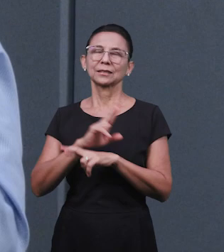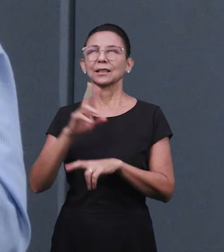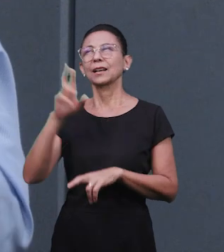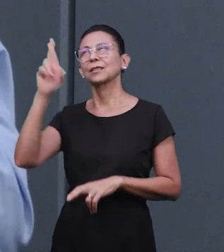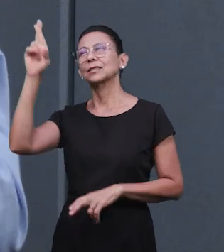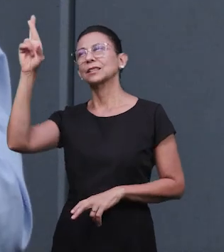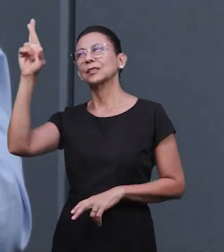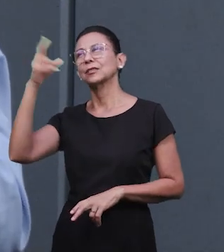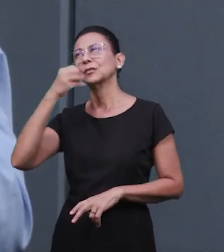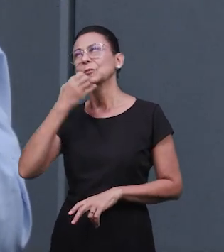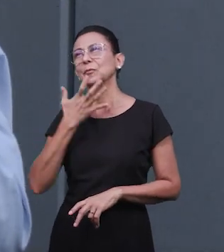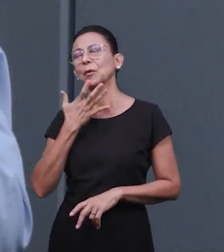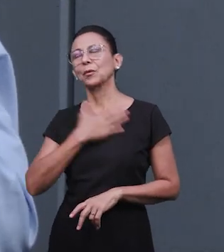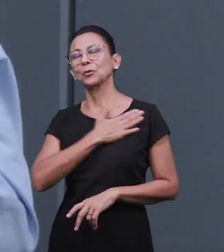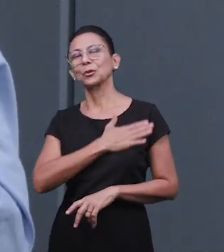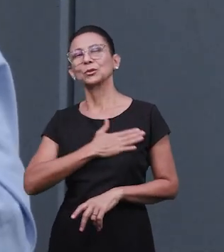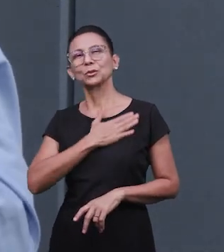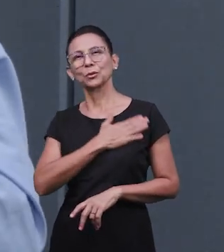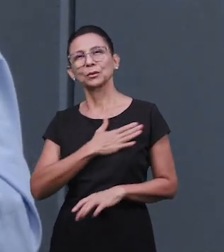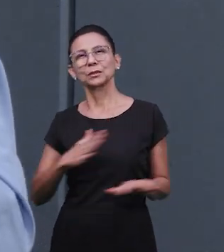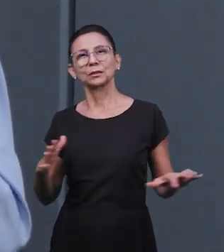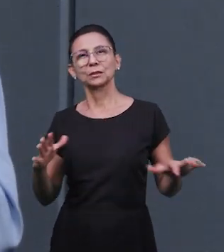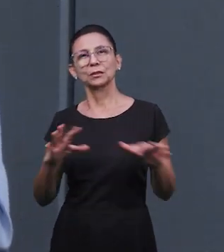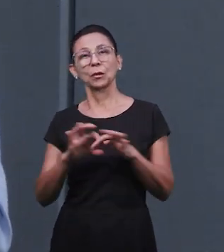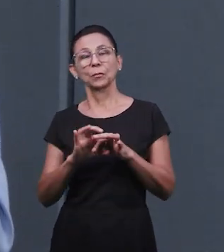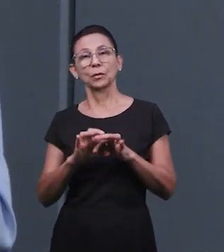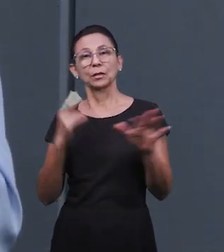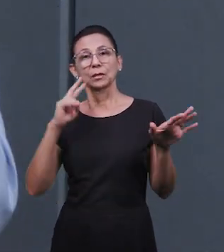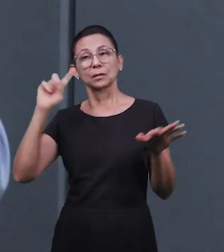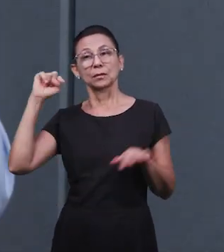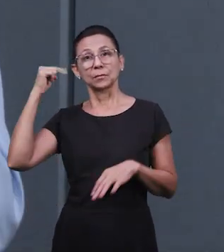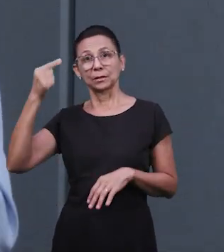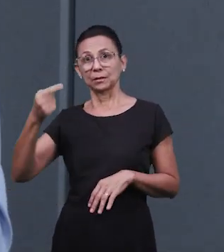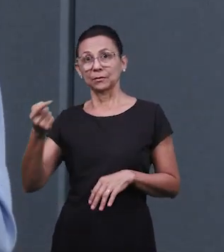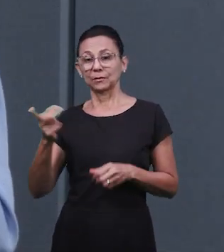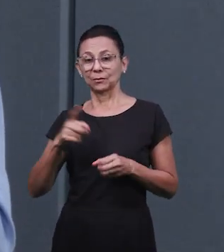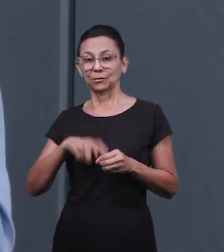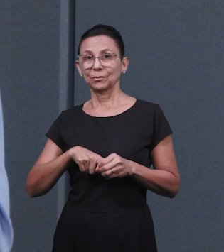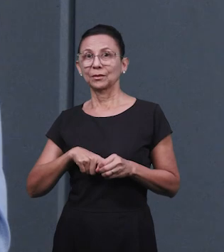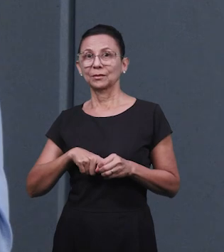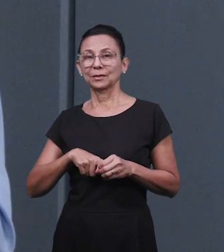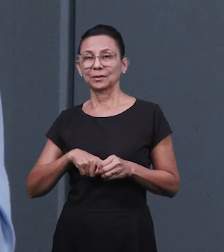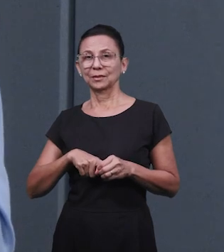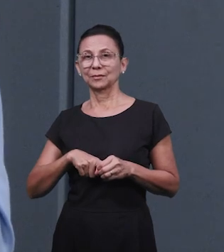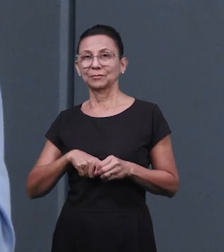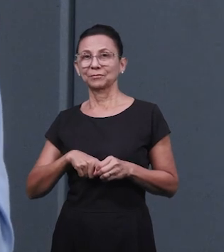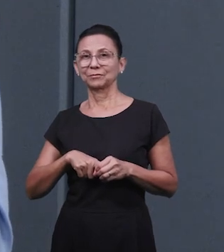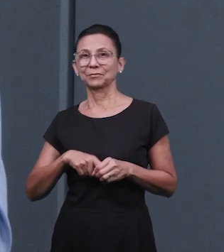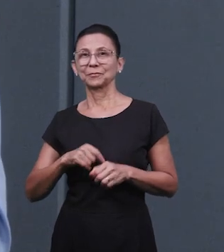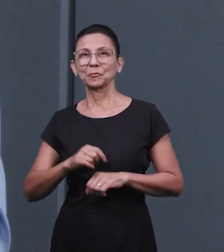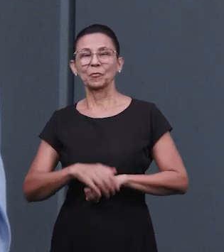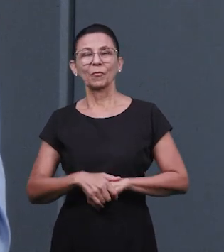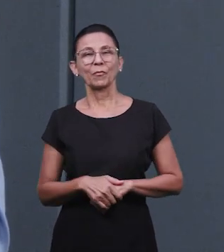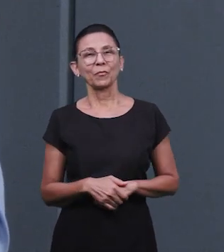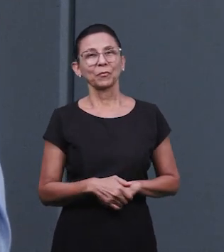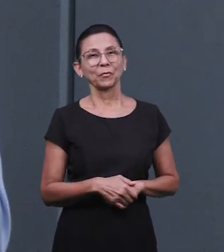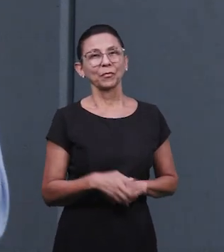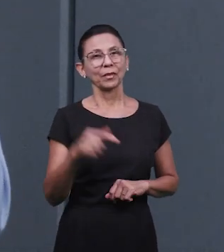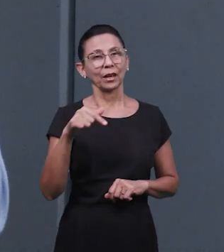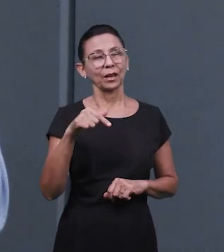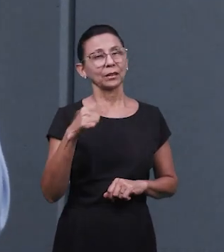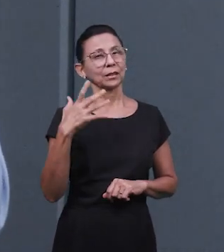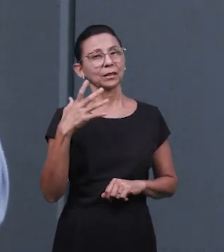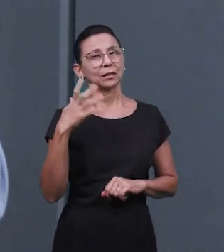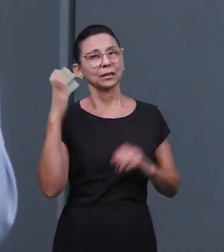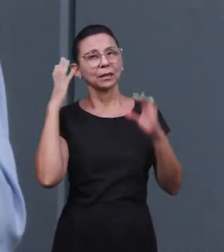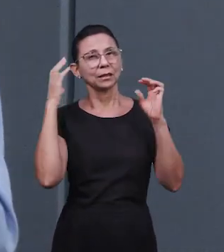Senhor, um tema tão bom, tão agradável para nós, que é comunhão. Semana que vem, se Deus quiser, a gente volta com mais uma edição. Aqui